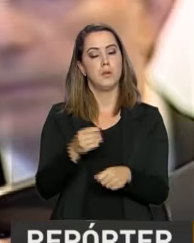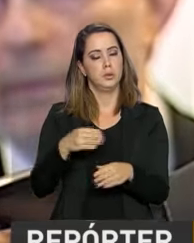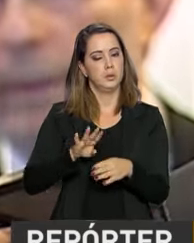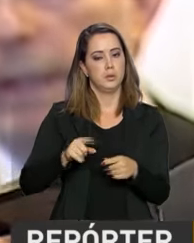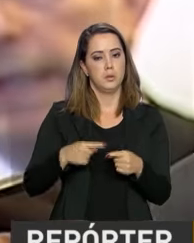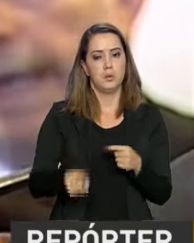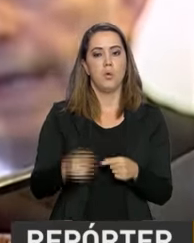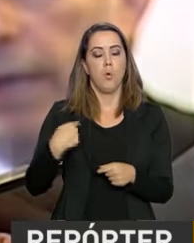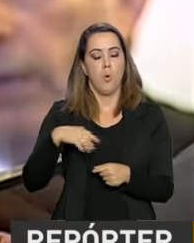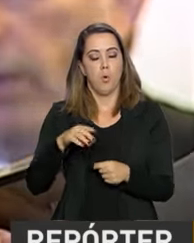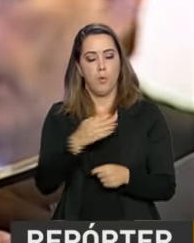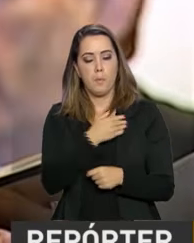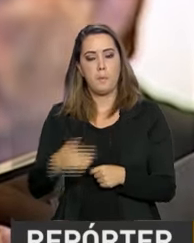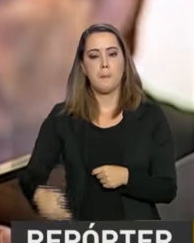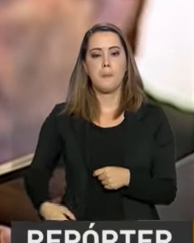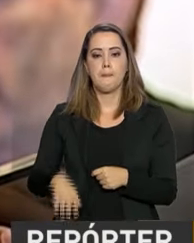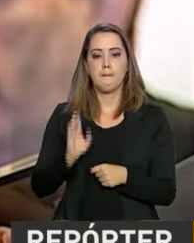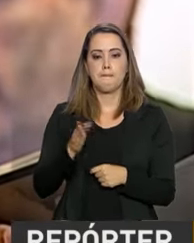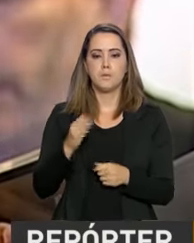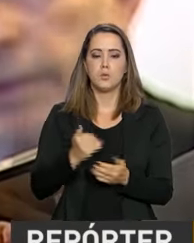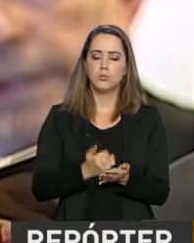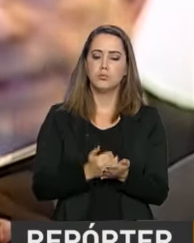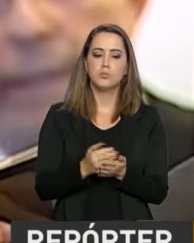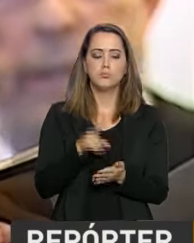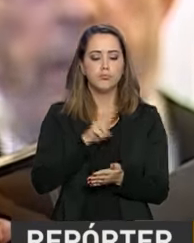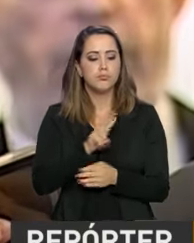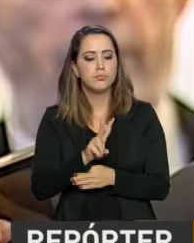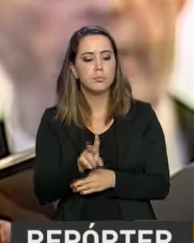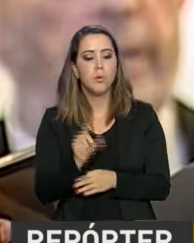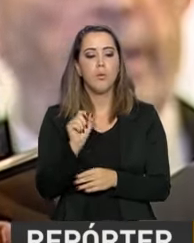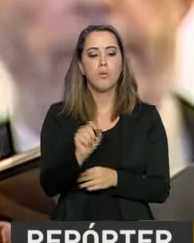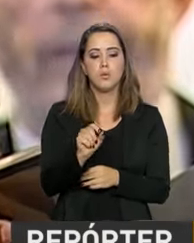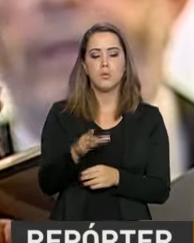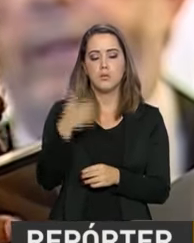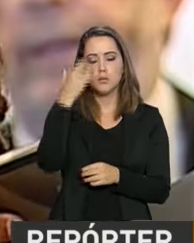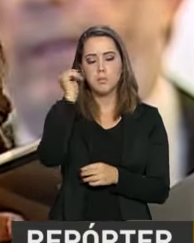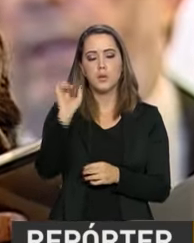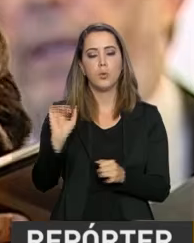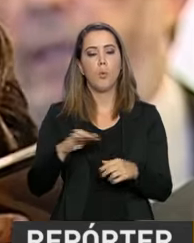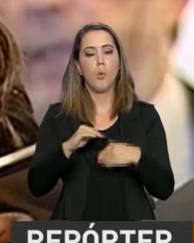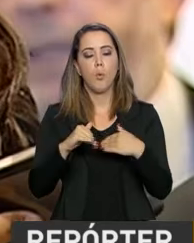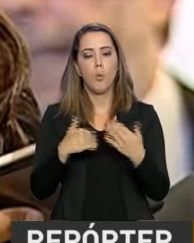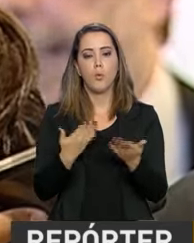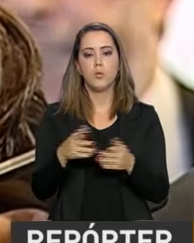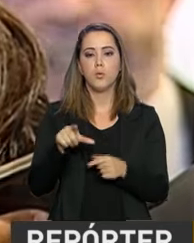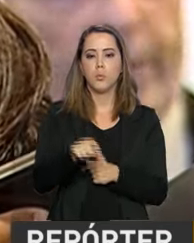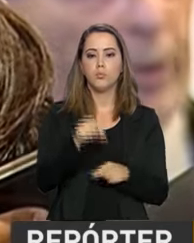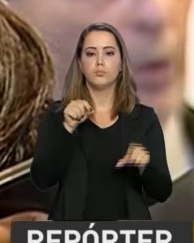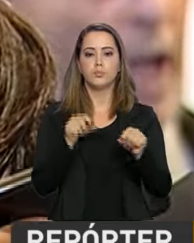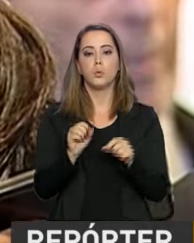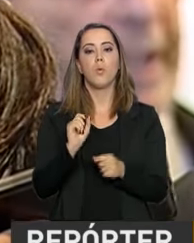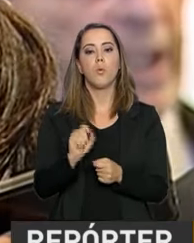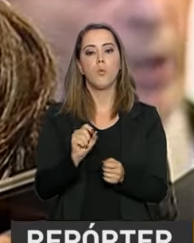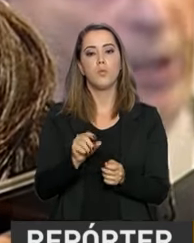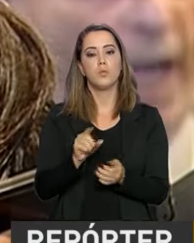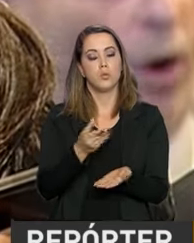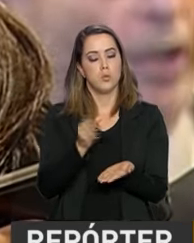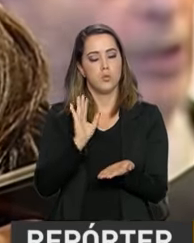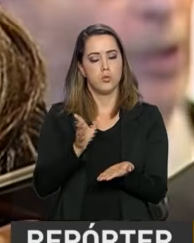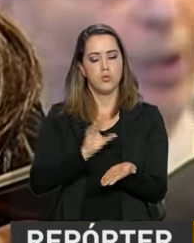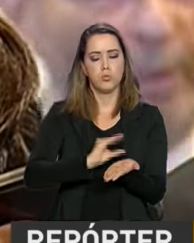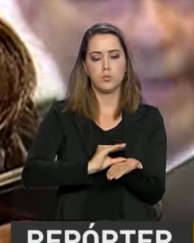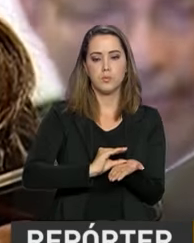o acompanhamento, está coletando os dados e nós colocamos no orçamento do ano passado R$ 500 milhõesais especificamente para